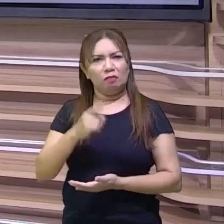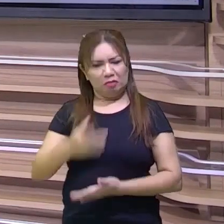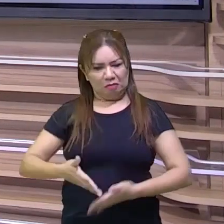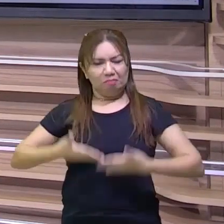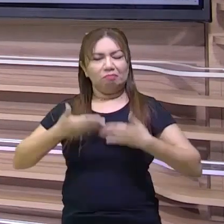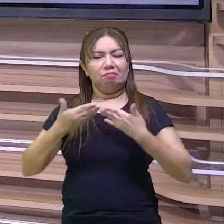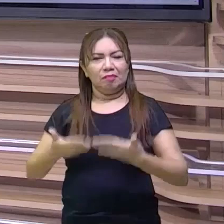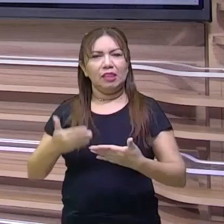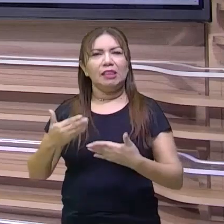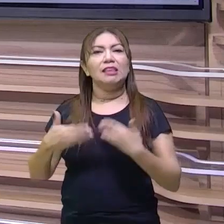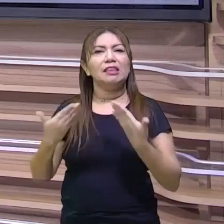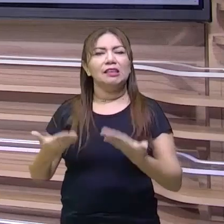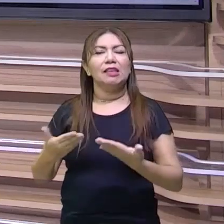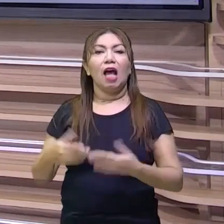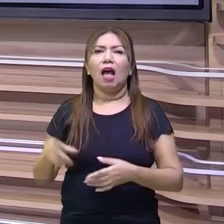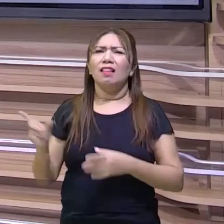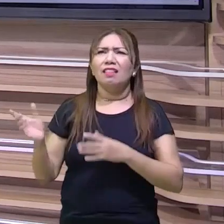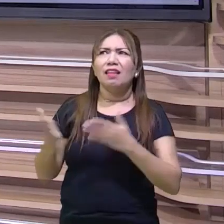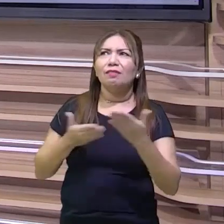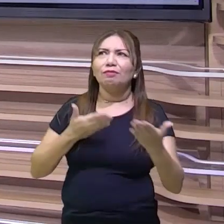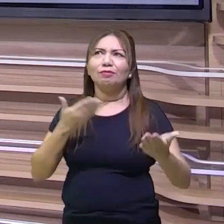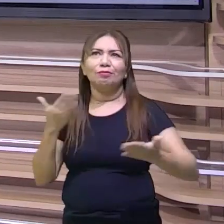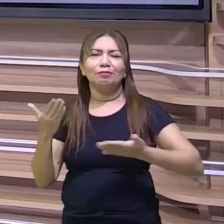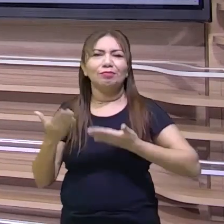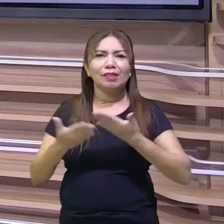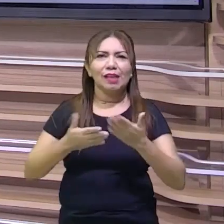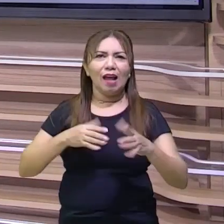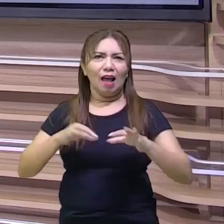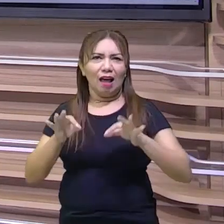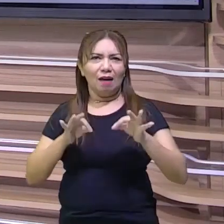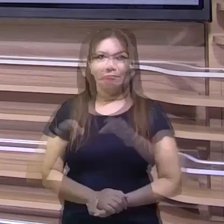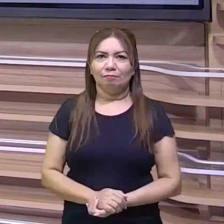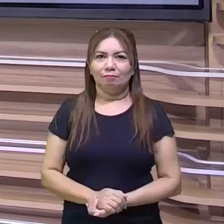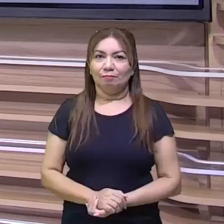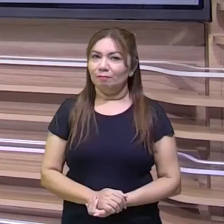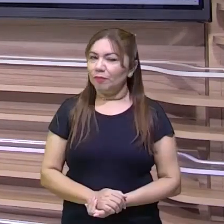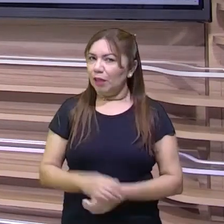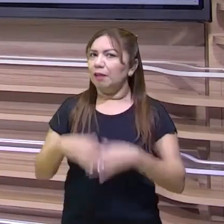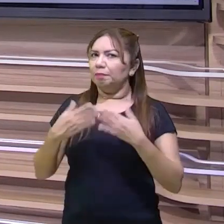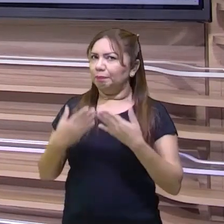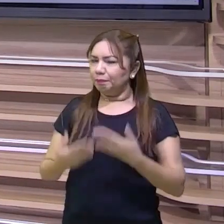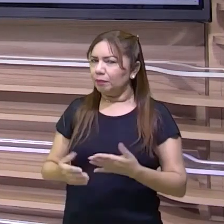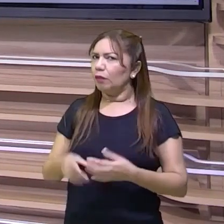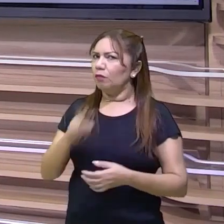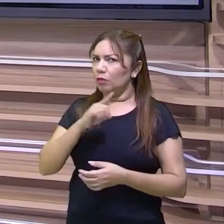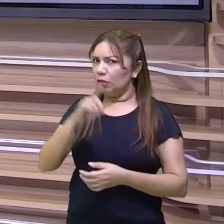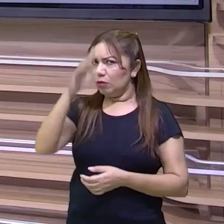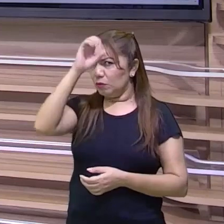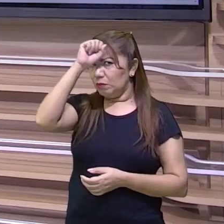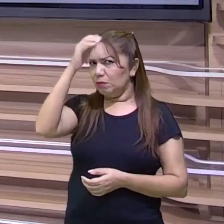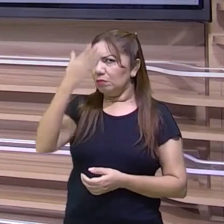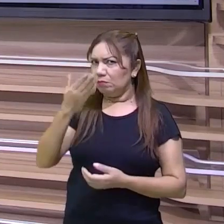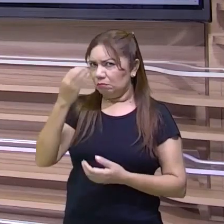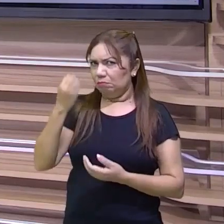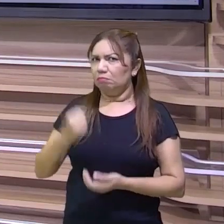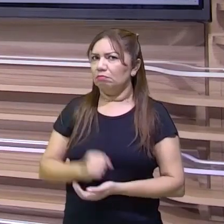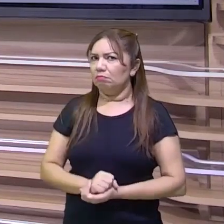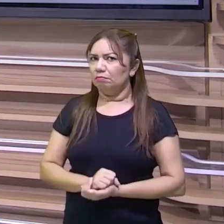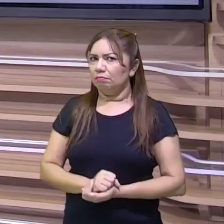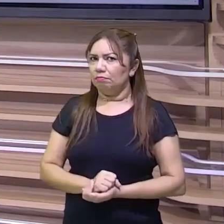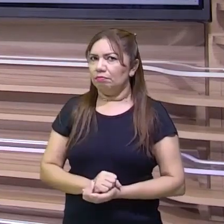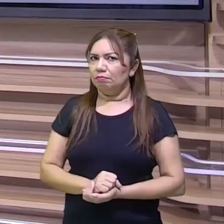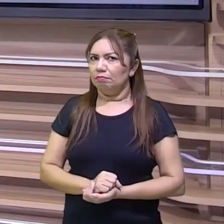vez mais. A gente teve um paralelo todinho de trabalhar as acentuações. Espero que vocês tenham compreendido, tá bom? Então vamos